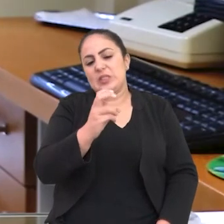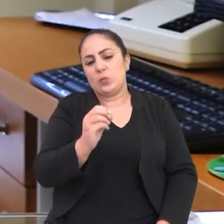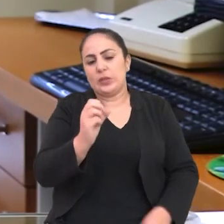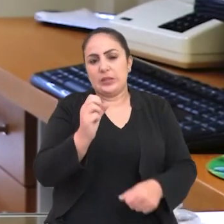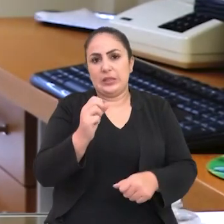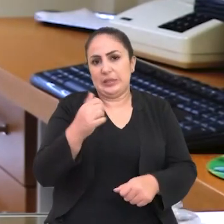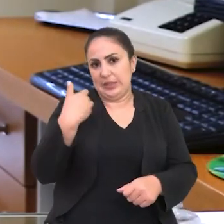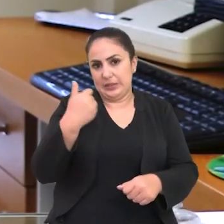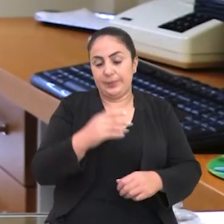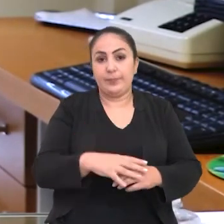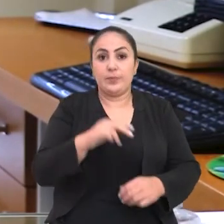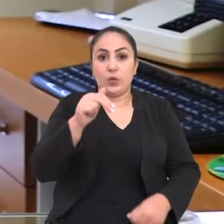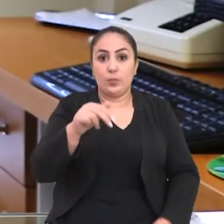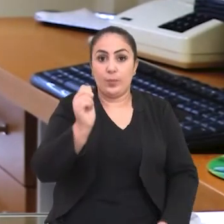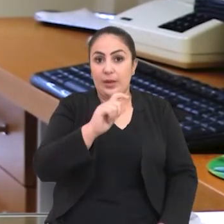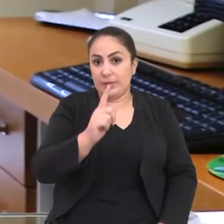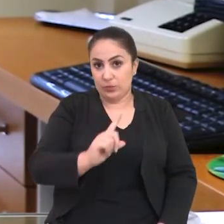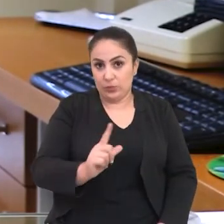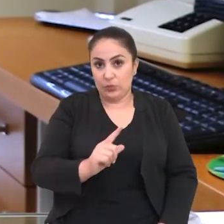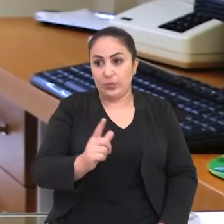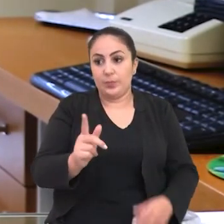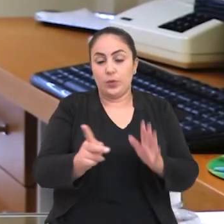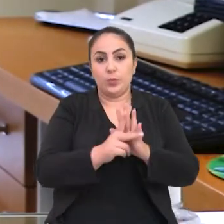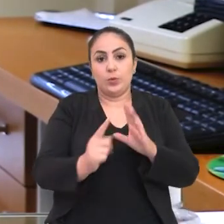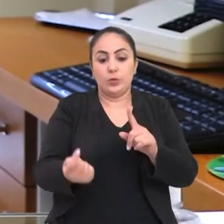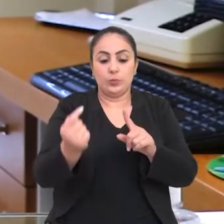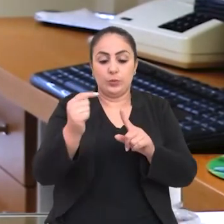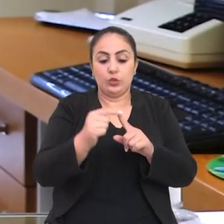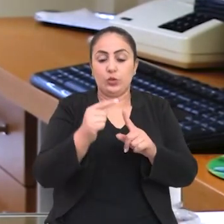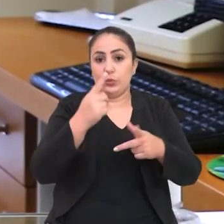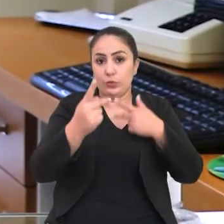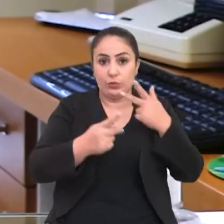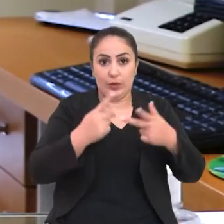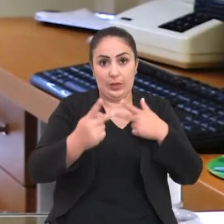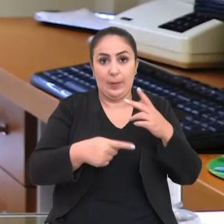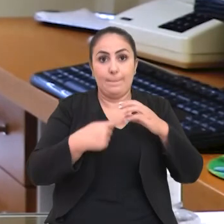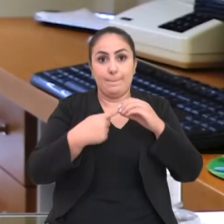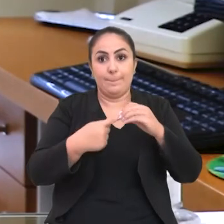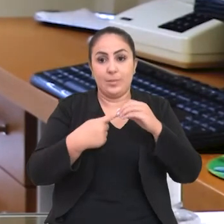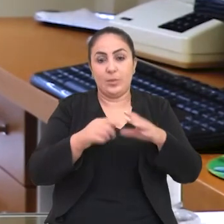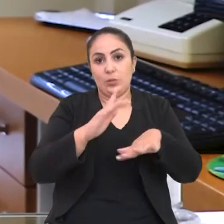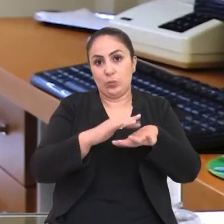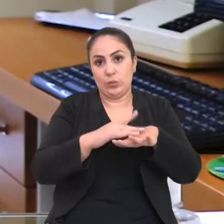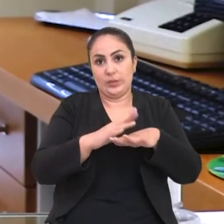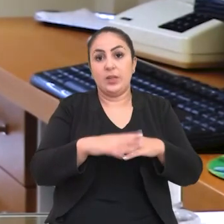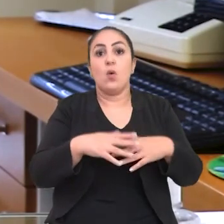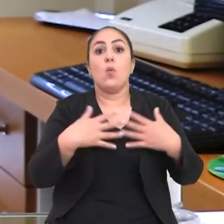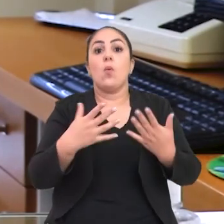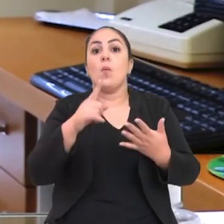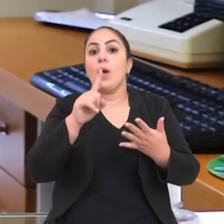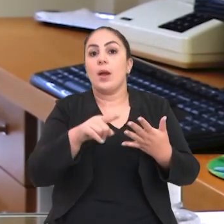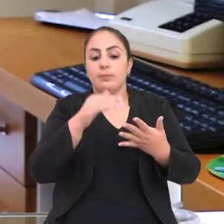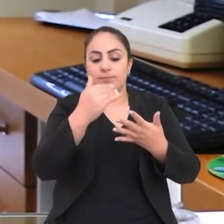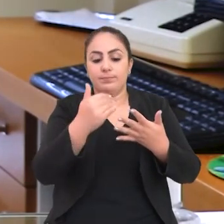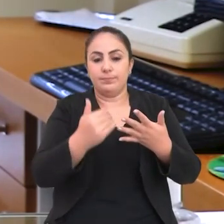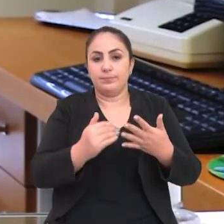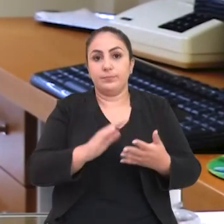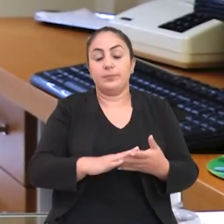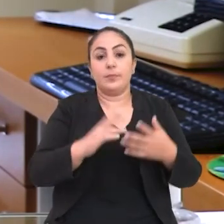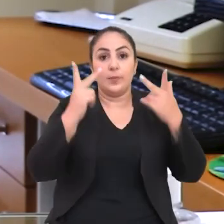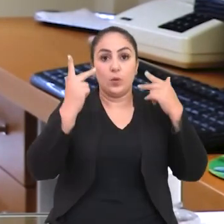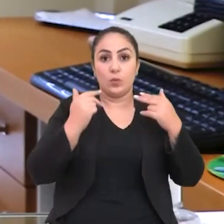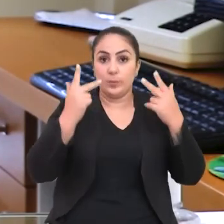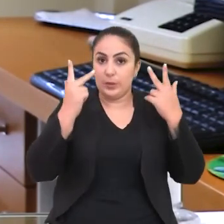45, 50 anos. O Novembro Azul veio com o intuito de falar sobre as principais doenças. Então, quais são